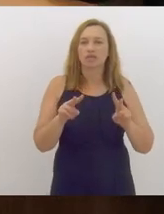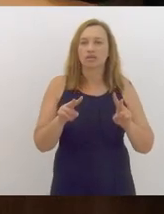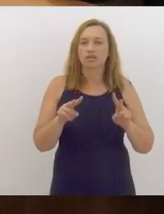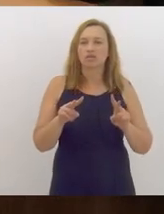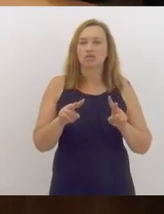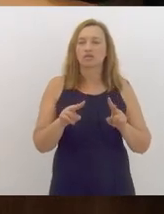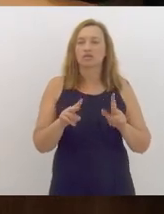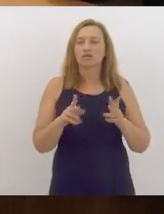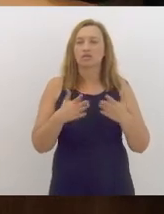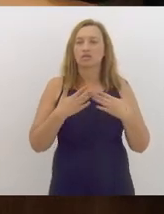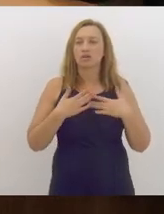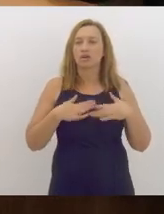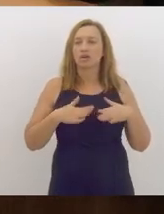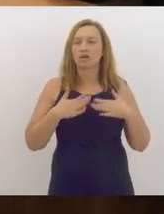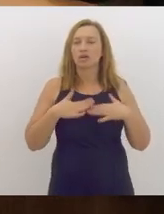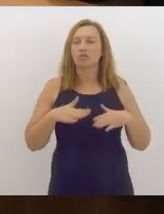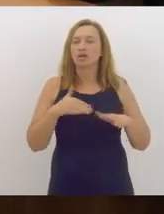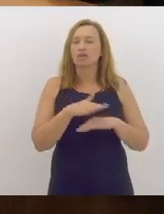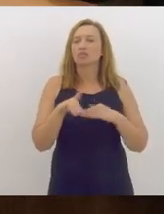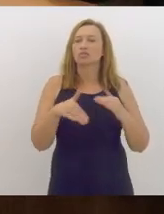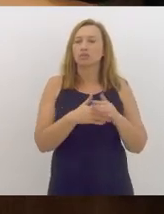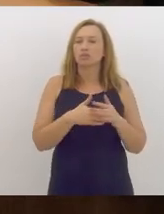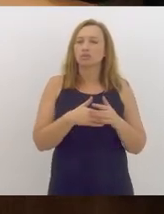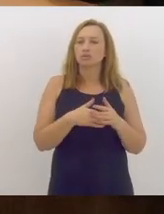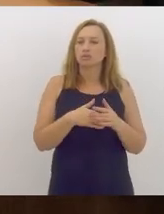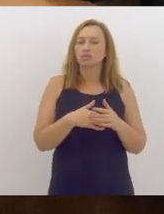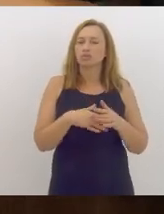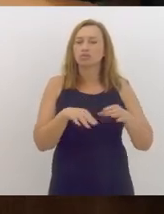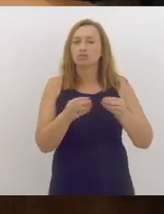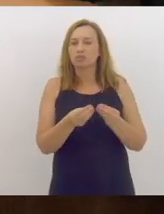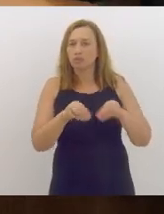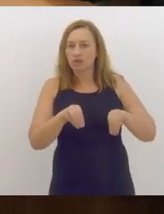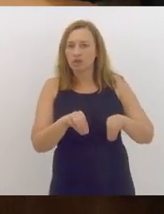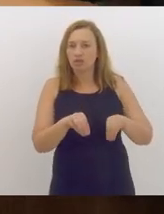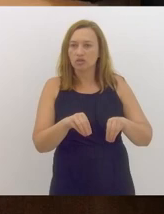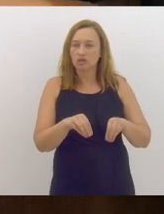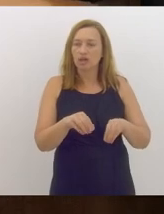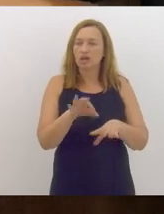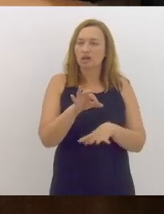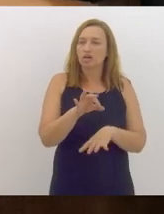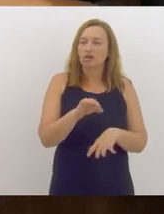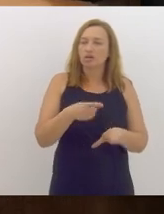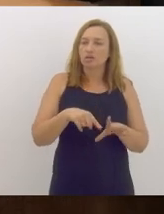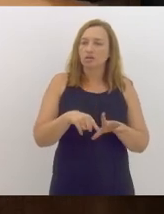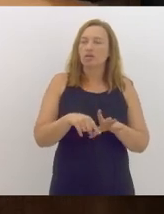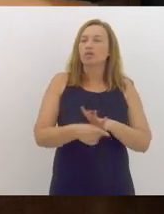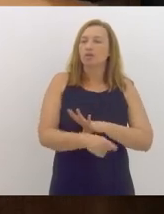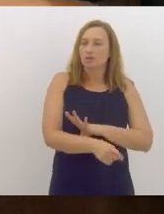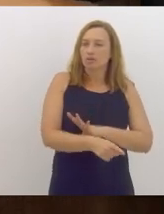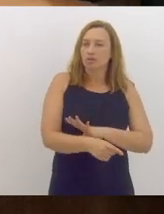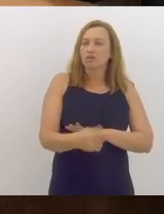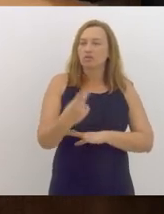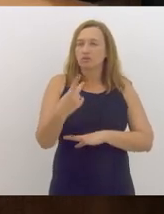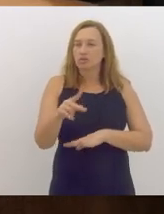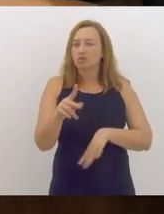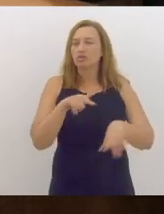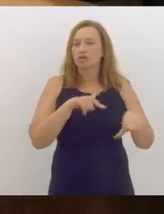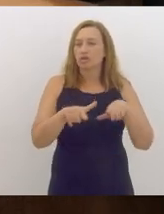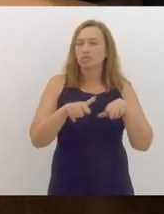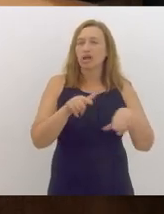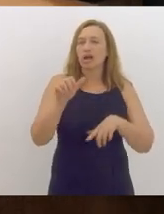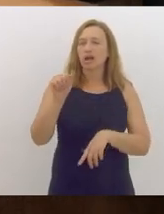um conforto a todos aqueles que foram abatidos profundamente nas suas